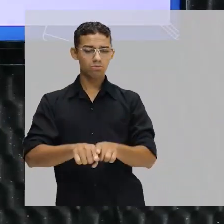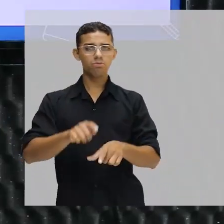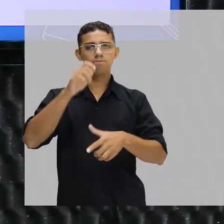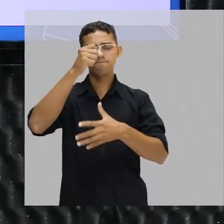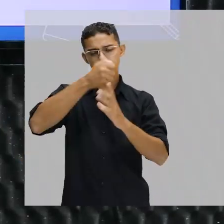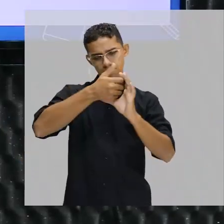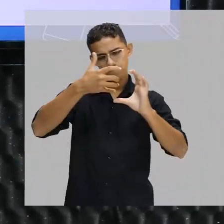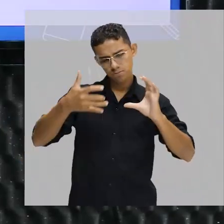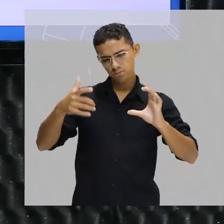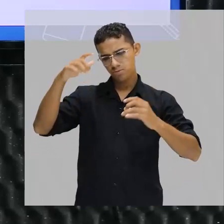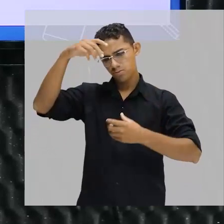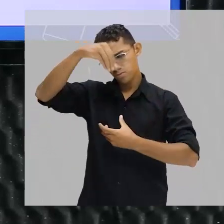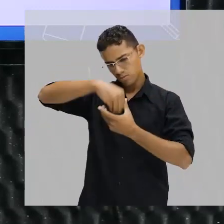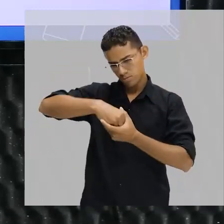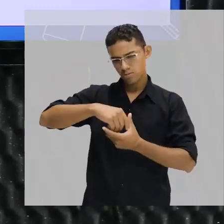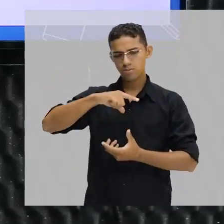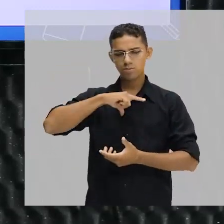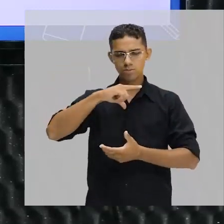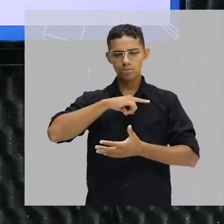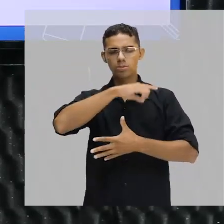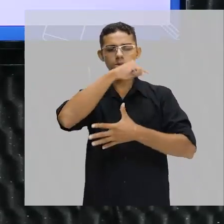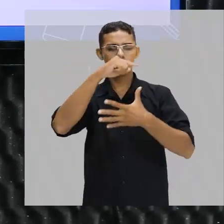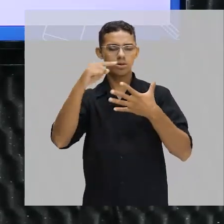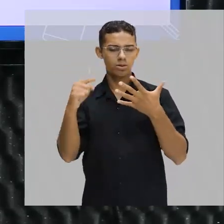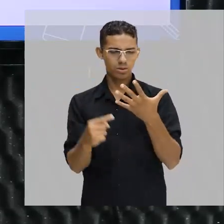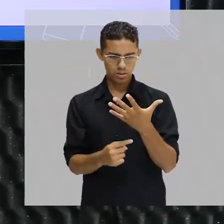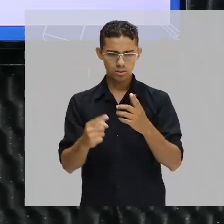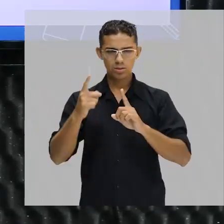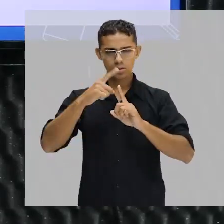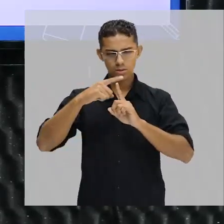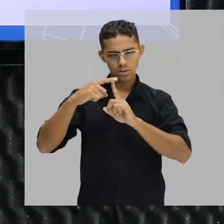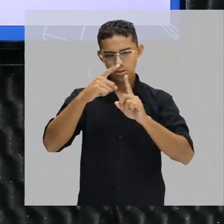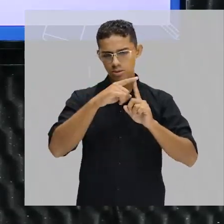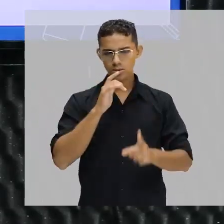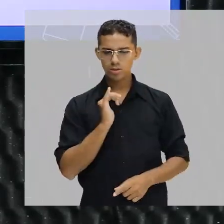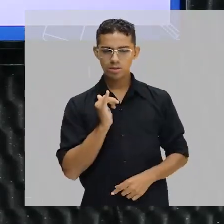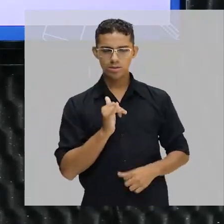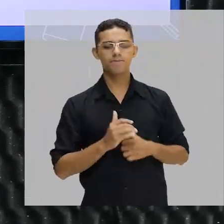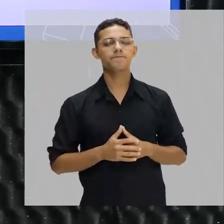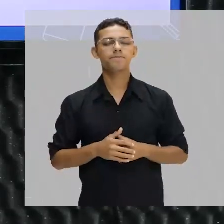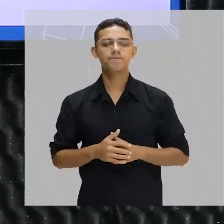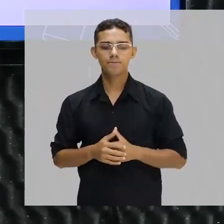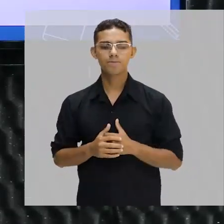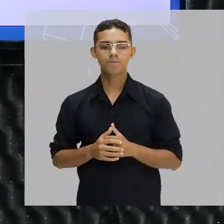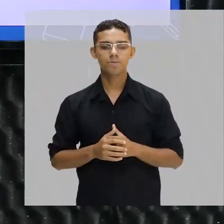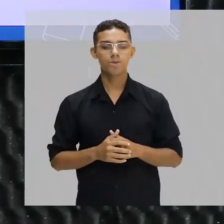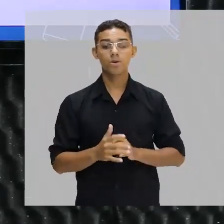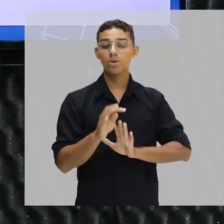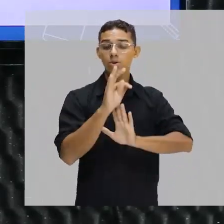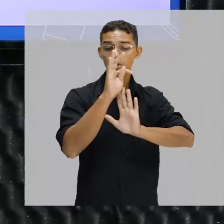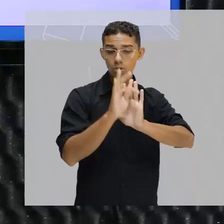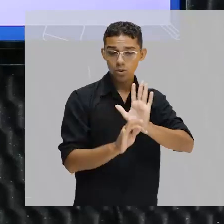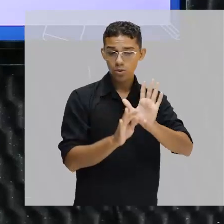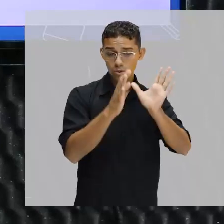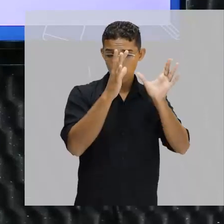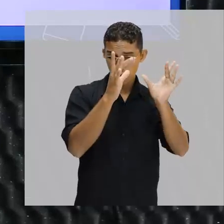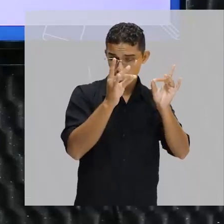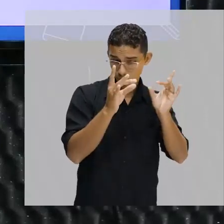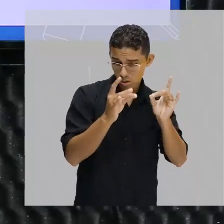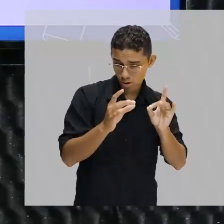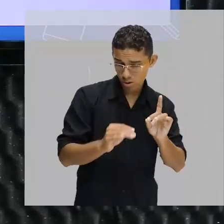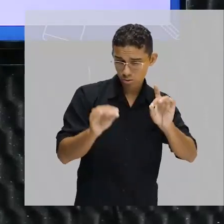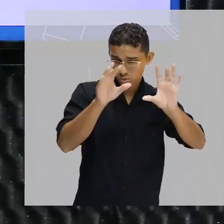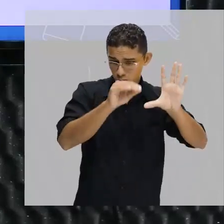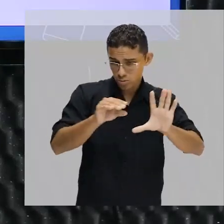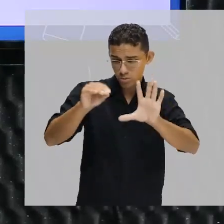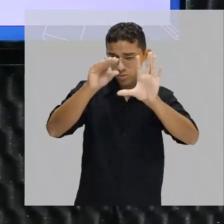da tipologia textual narrativa. Os textos descritivos. Os textos descritivos